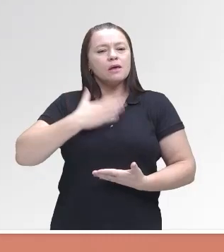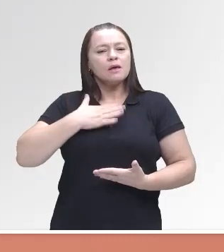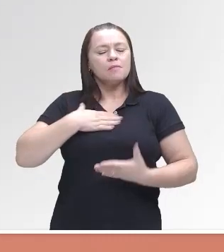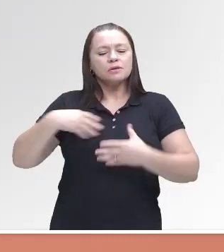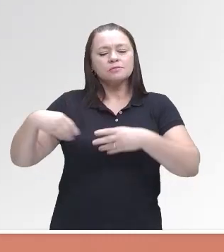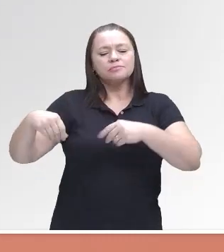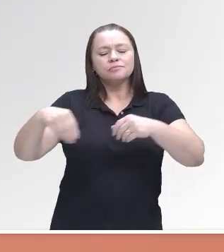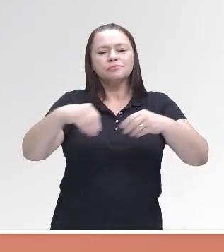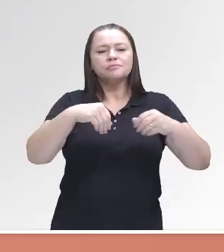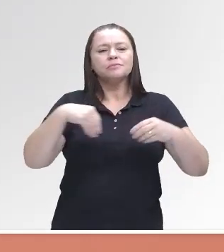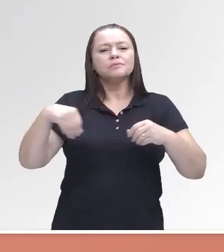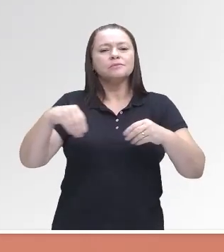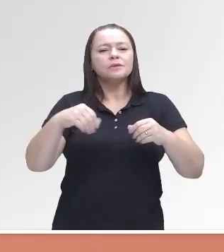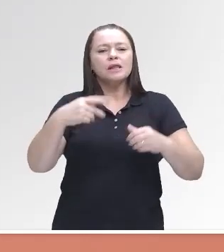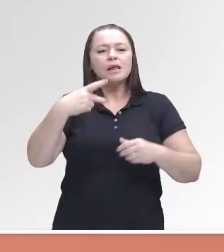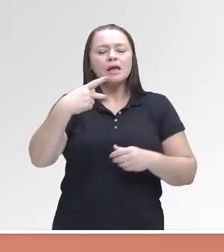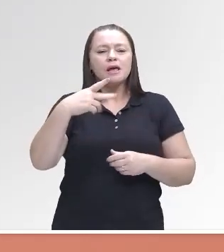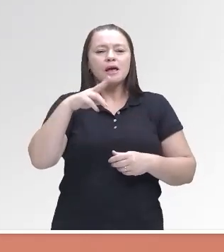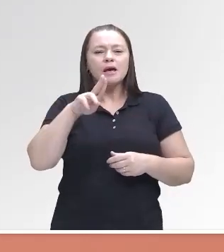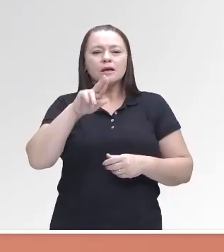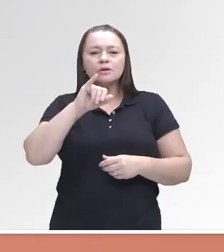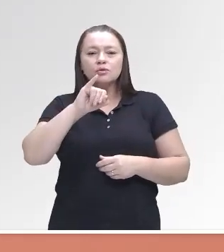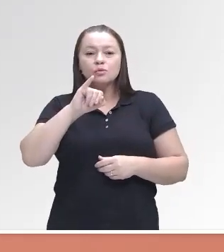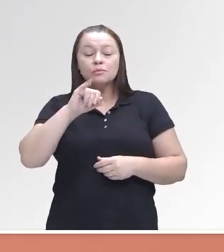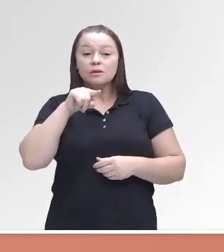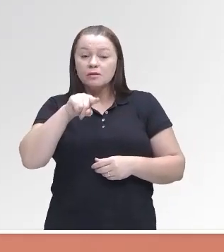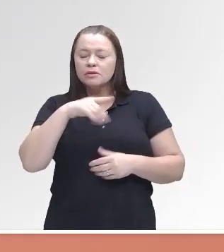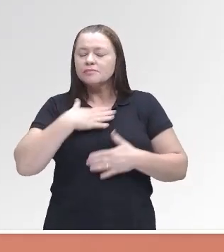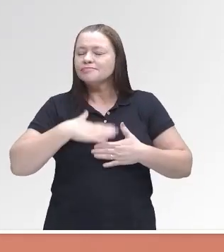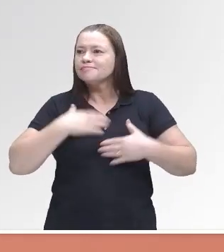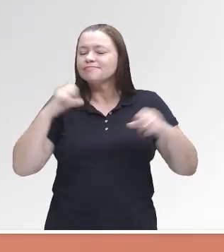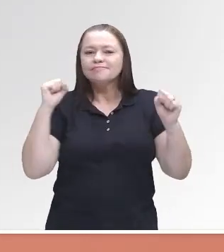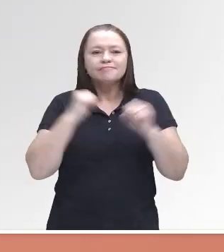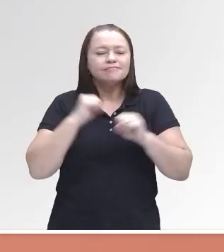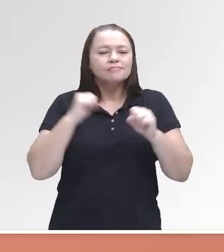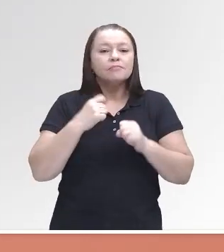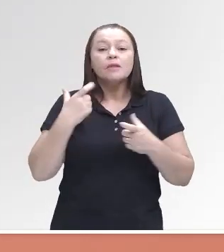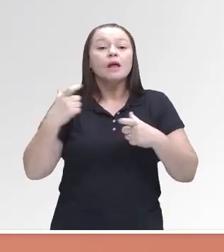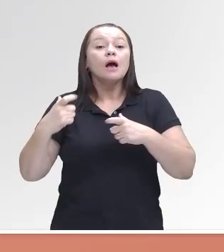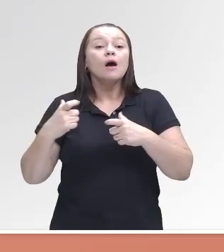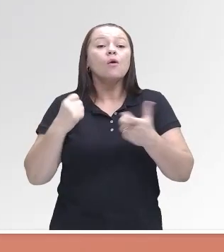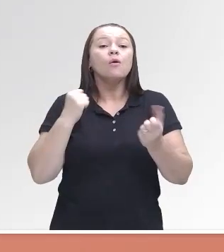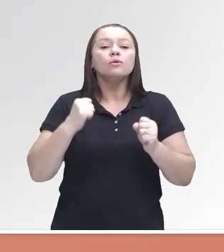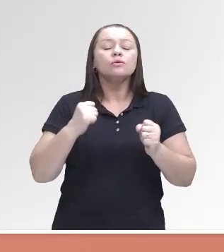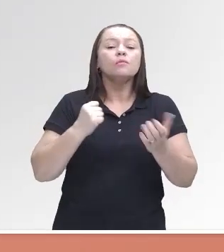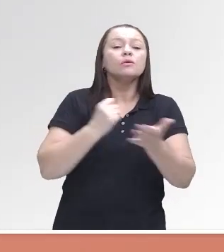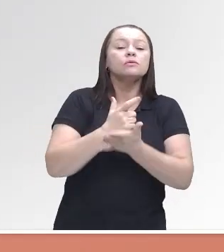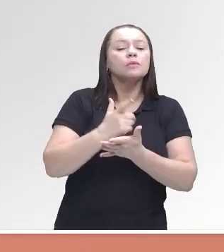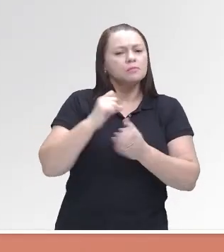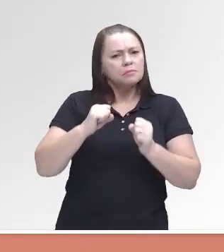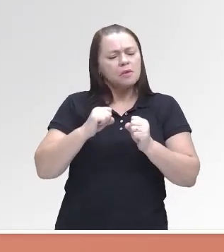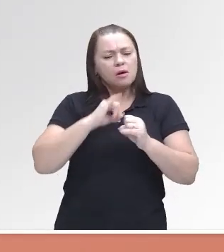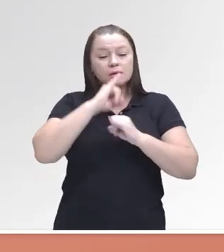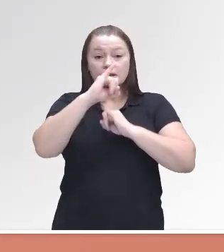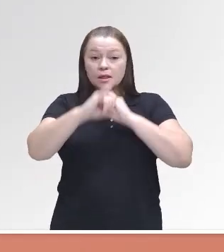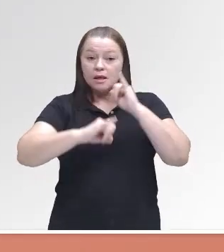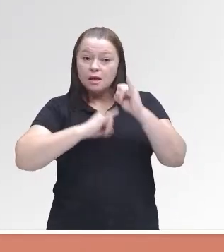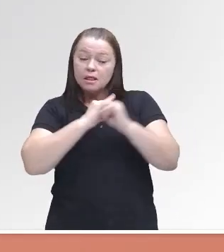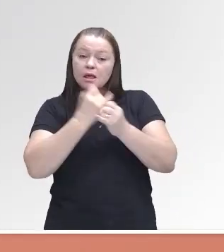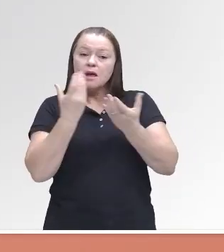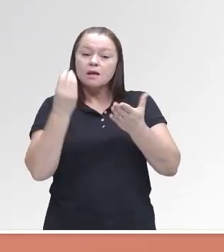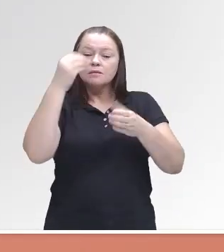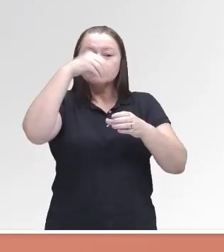terra tupi. Vocês vão adorar. Professora, onde eu posso encontrar? Em sites, em